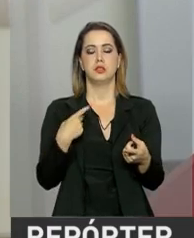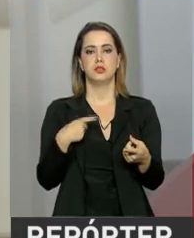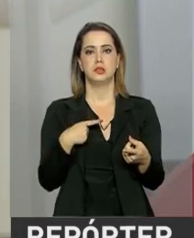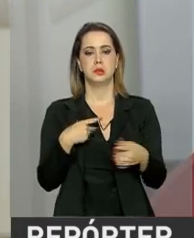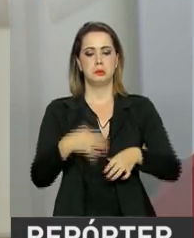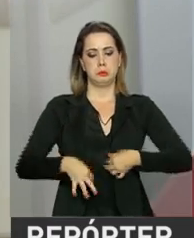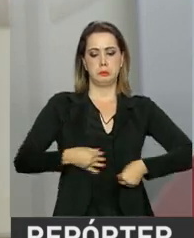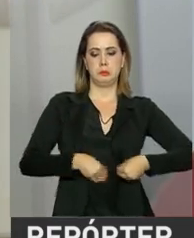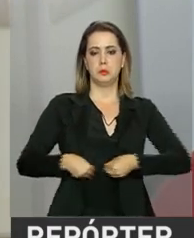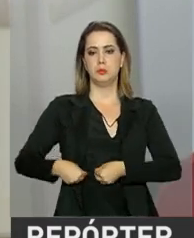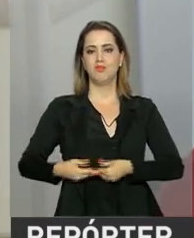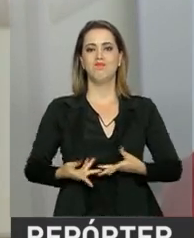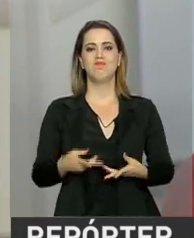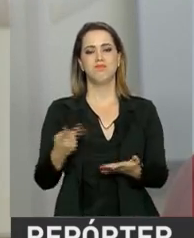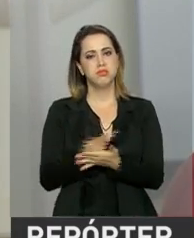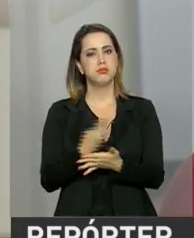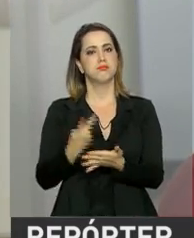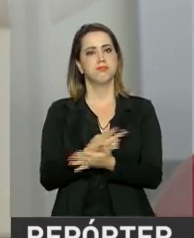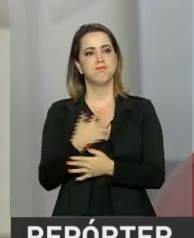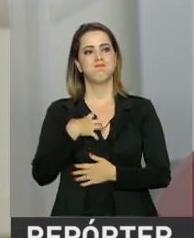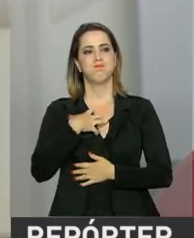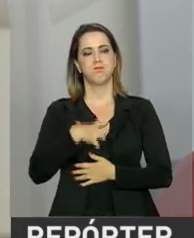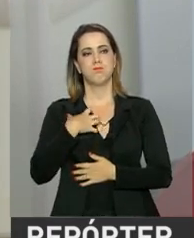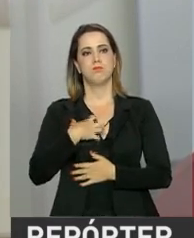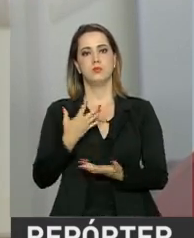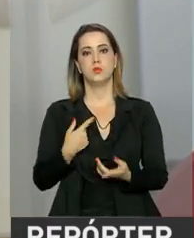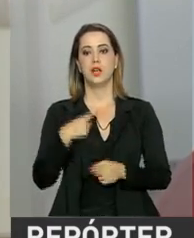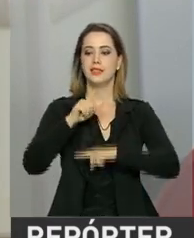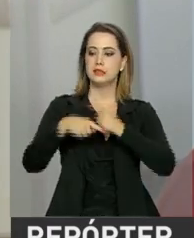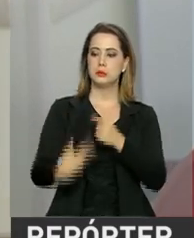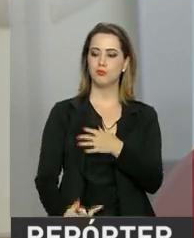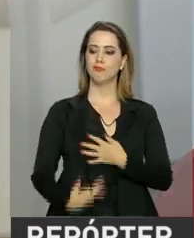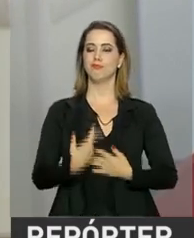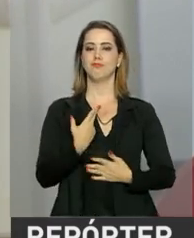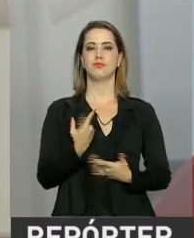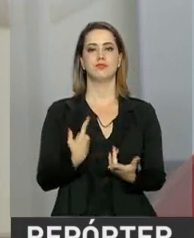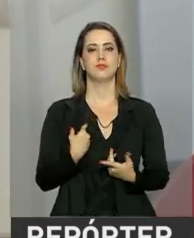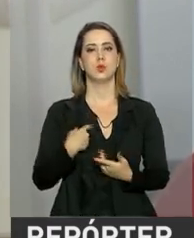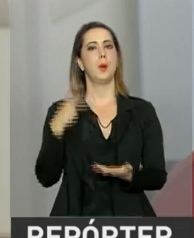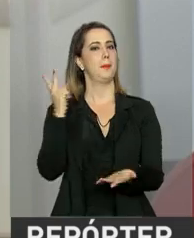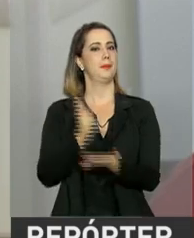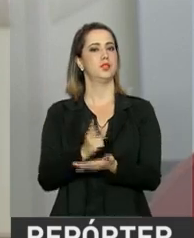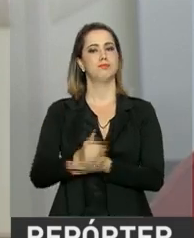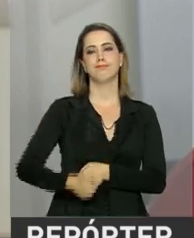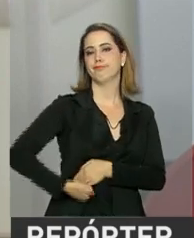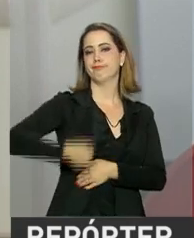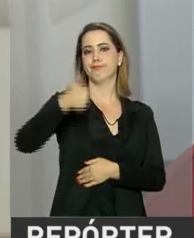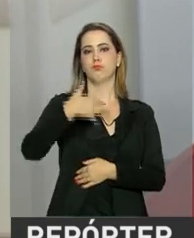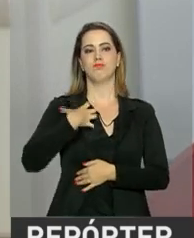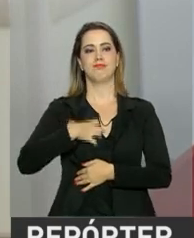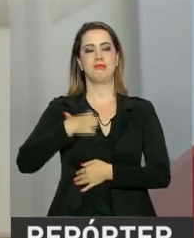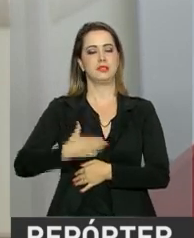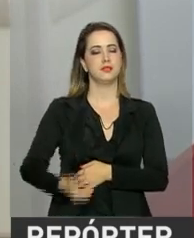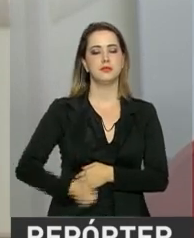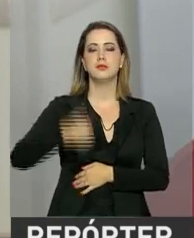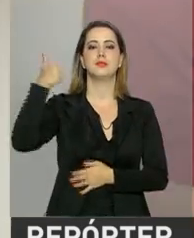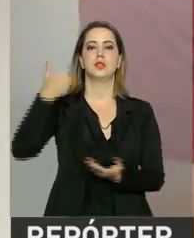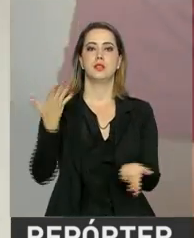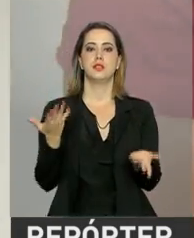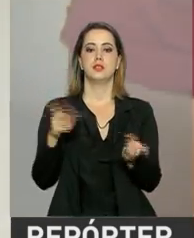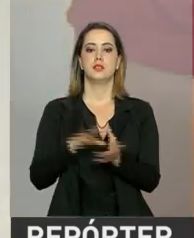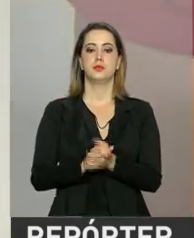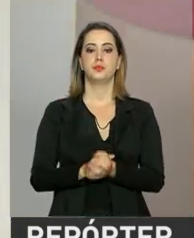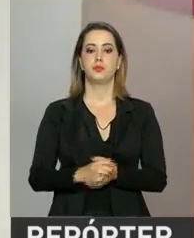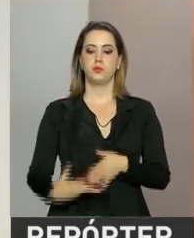não se ajustavam muito. Aí depois que eu operei, ficou uma beleza. Me vesti melhor, minha autoestima melhorou bastante.